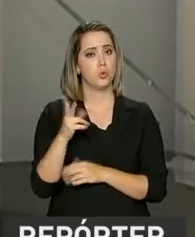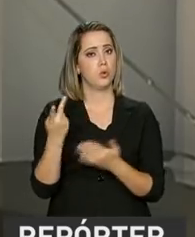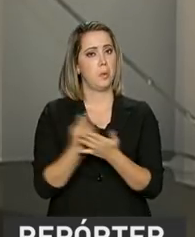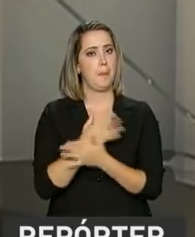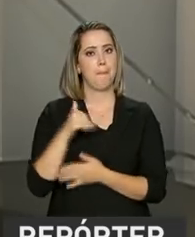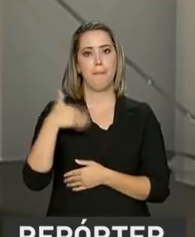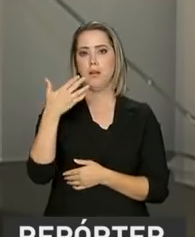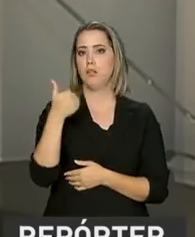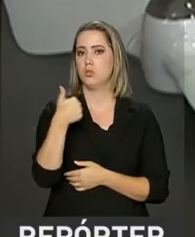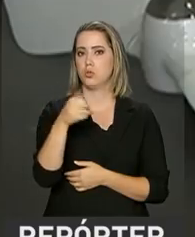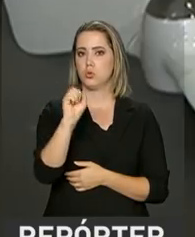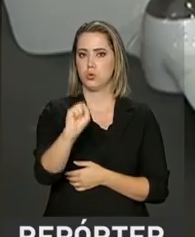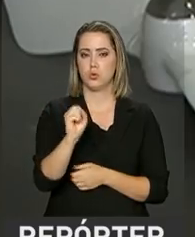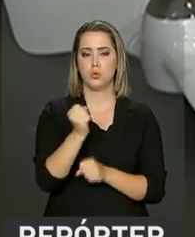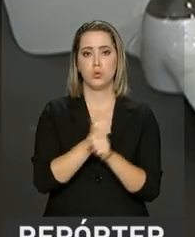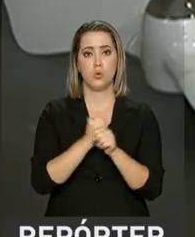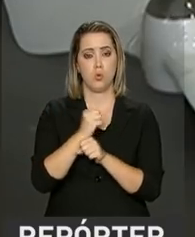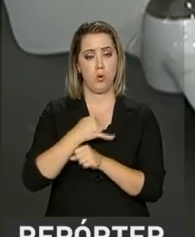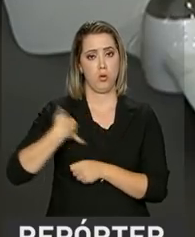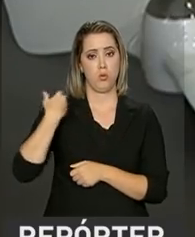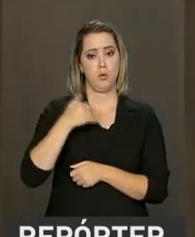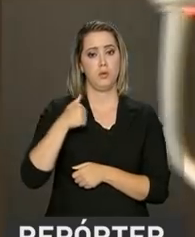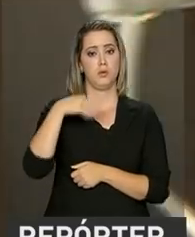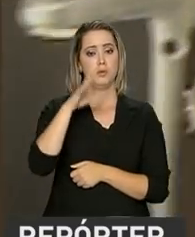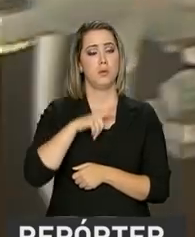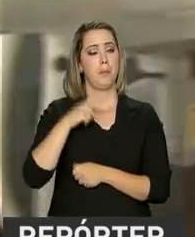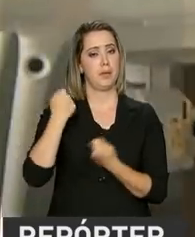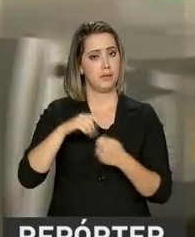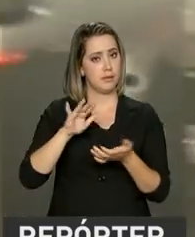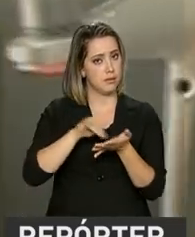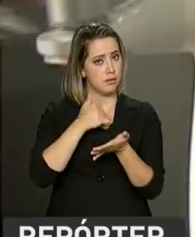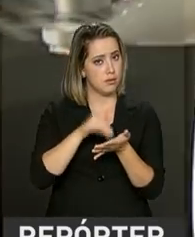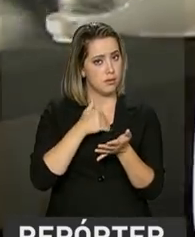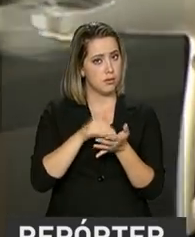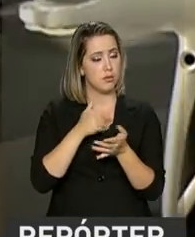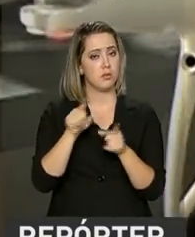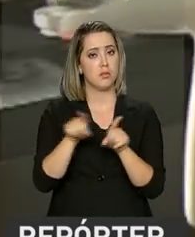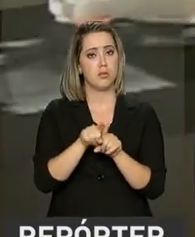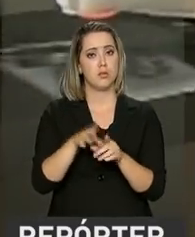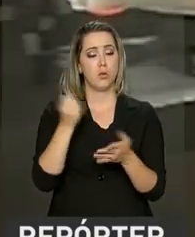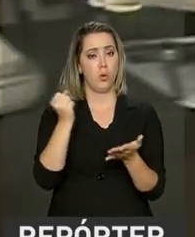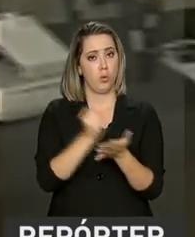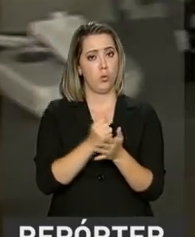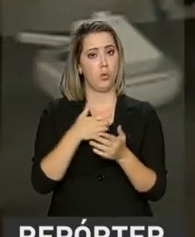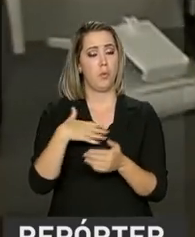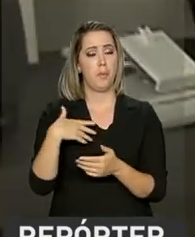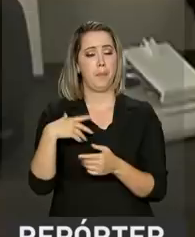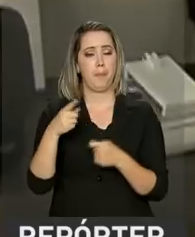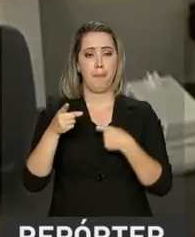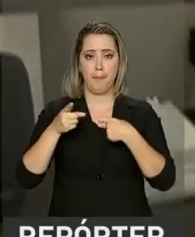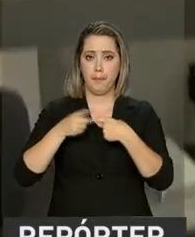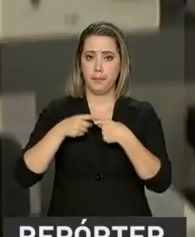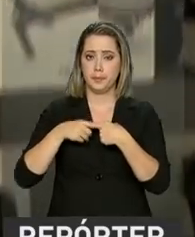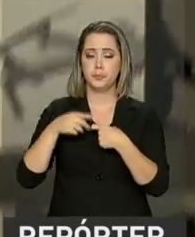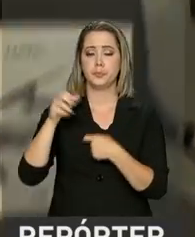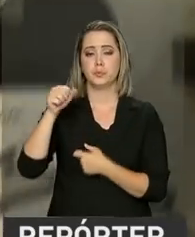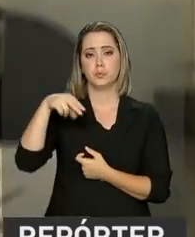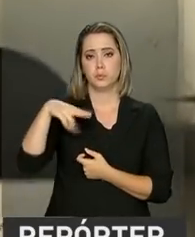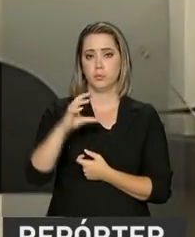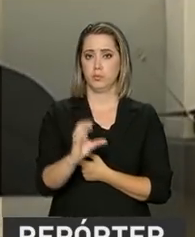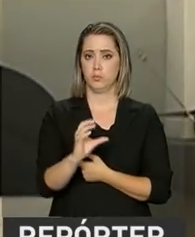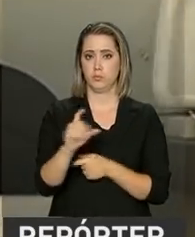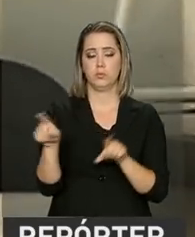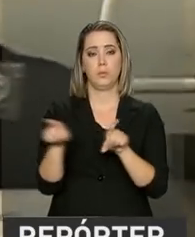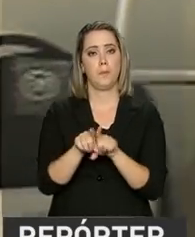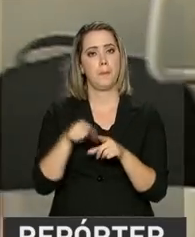por maiores de 18 anos e na maioria dos casos com licença habilitação certificado médico aeronáutico além disso será